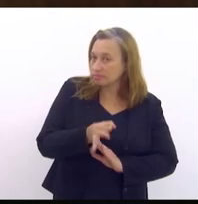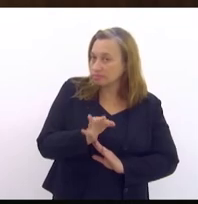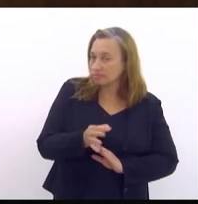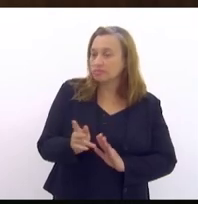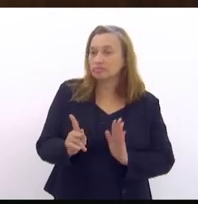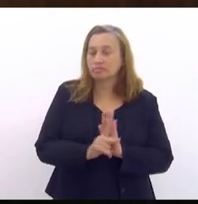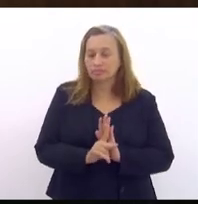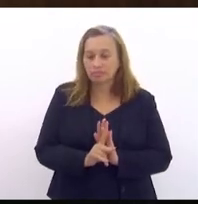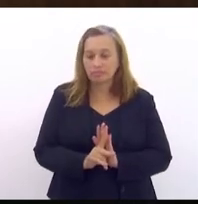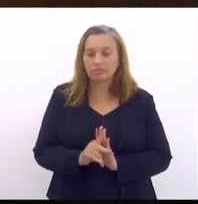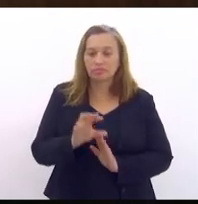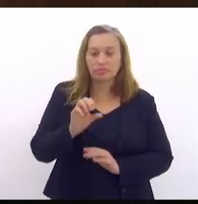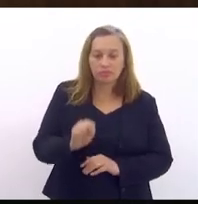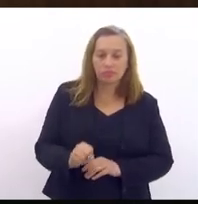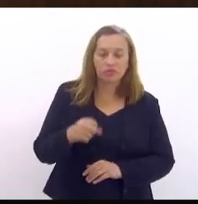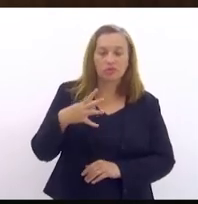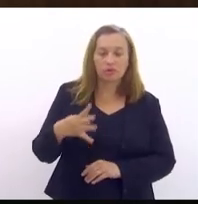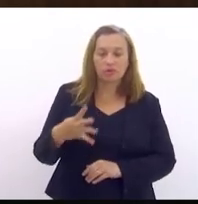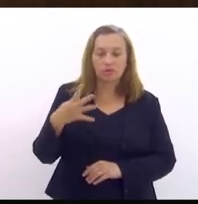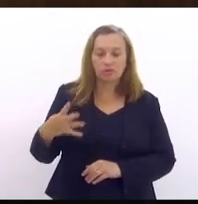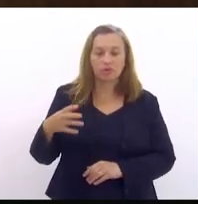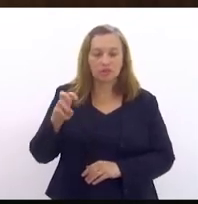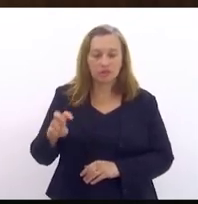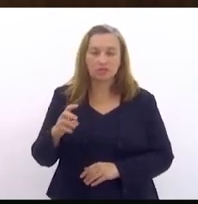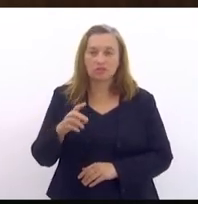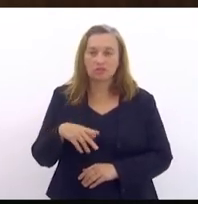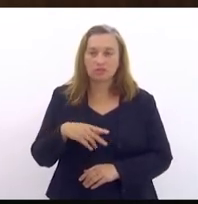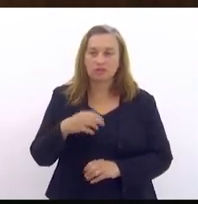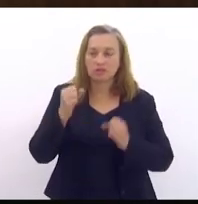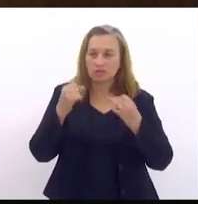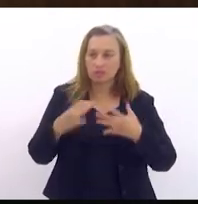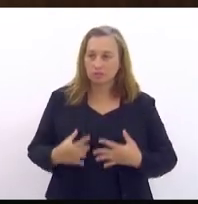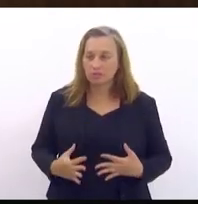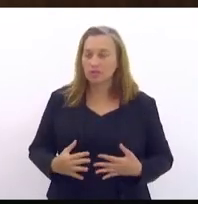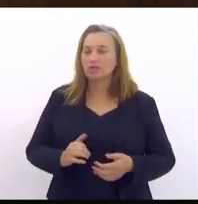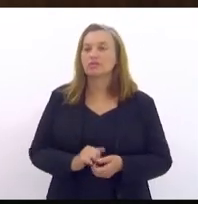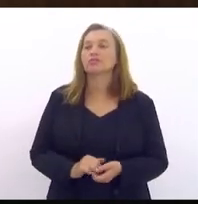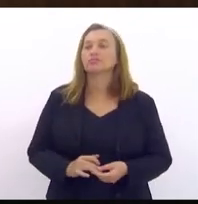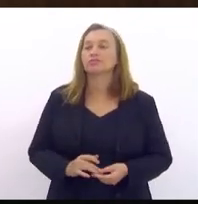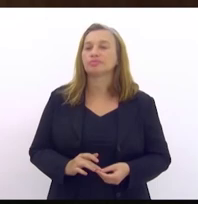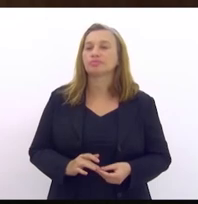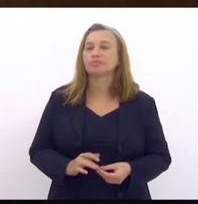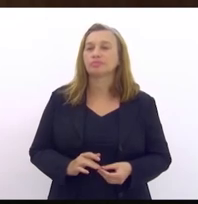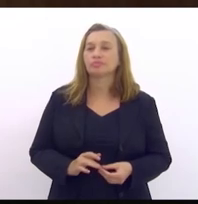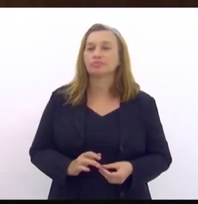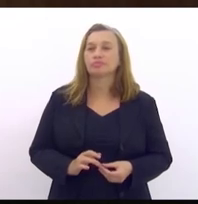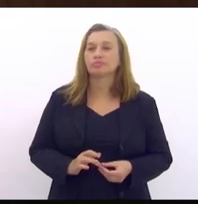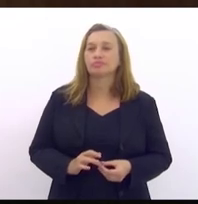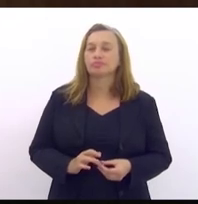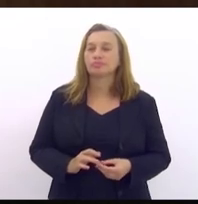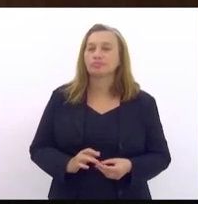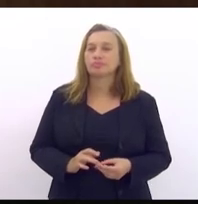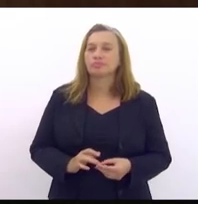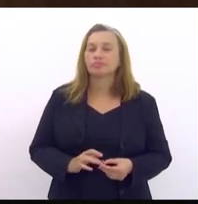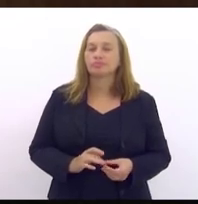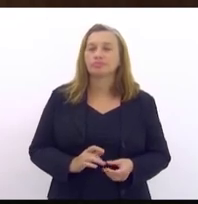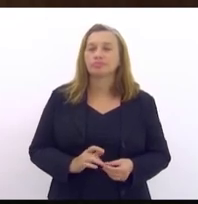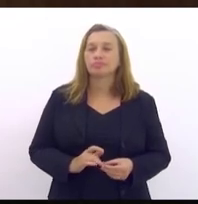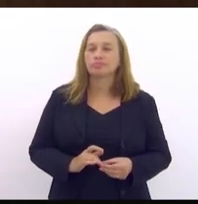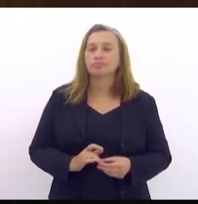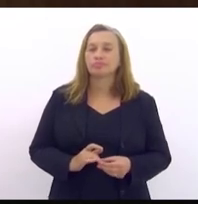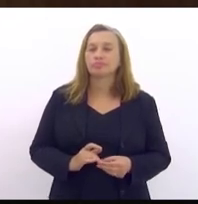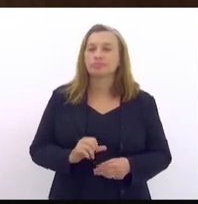Lei 8445 diz é que a concessão, ampliação